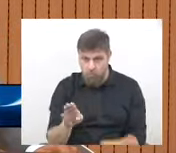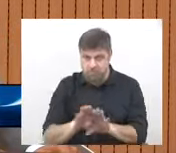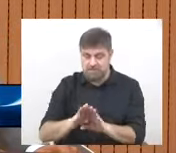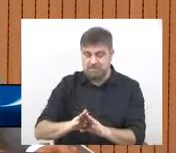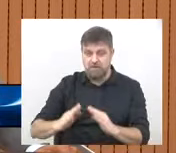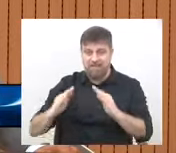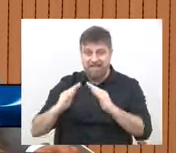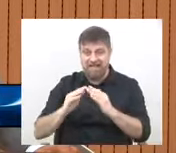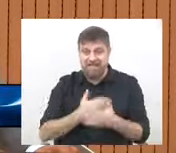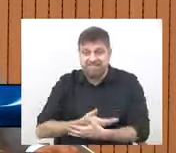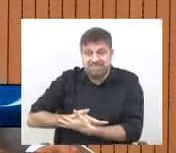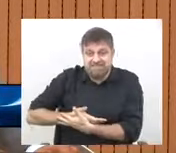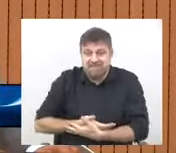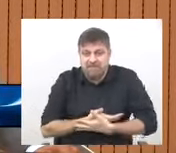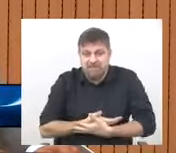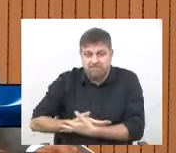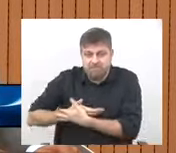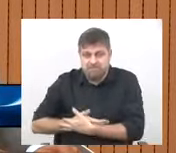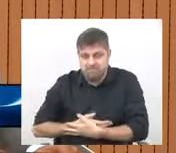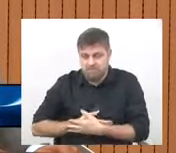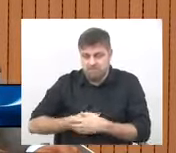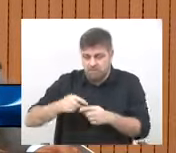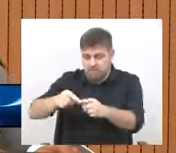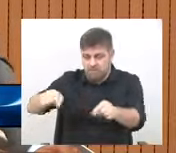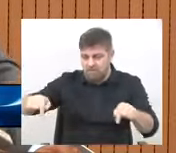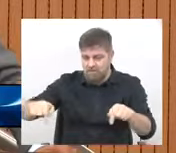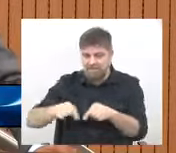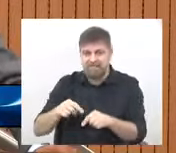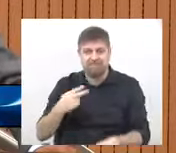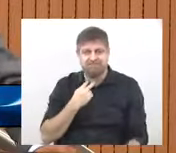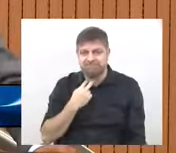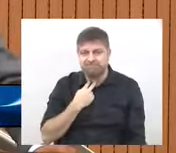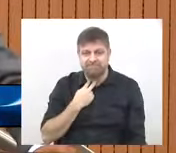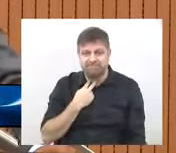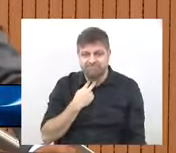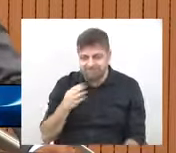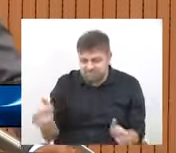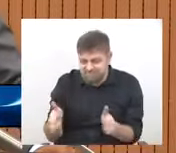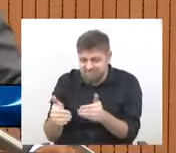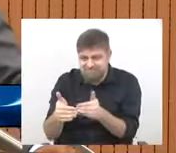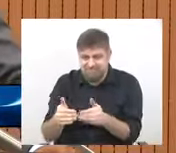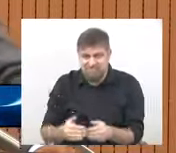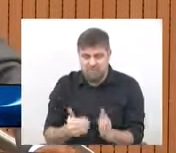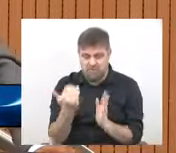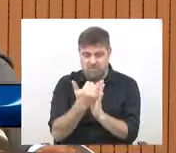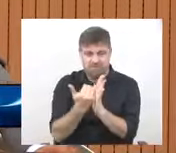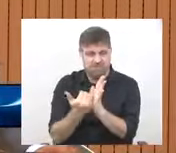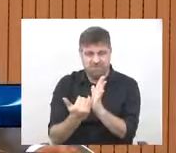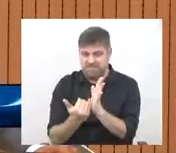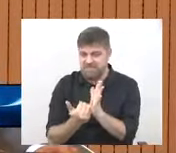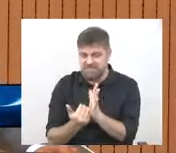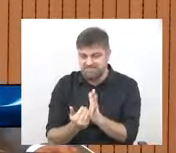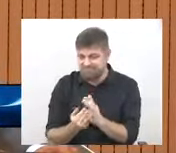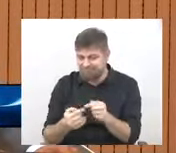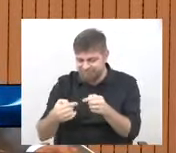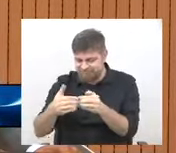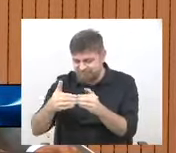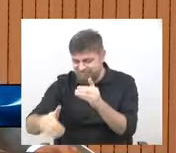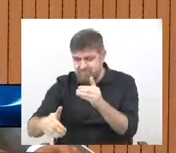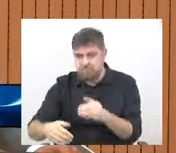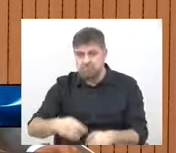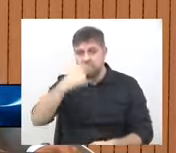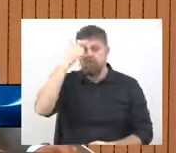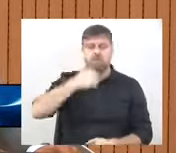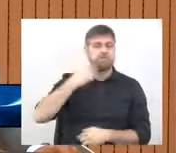o espaço que nós tínhamos lá não suportaria a nave mãe. O projeto ia votar. O que esse